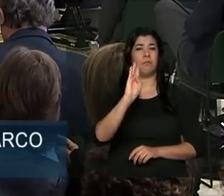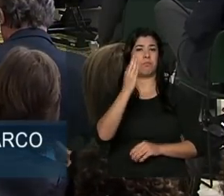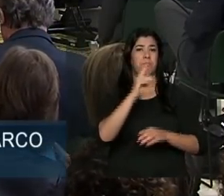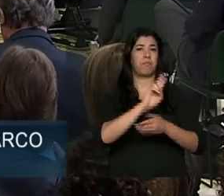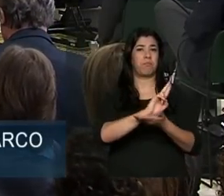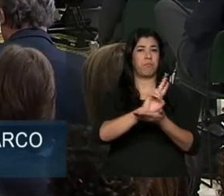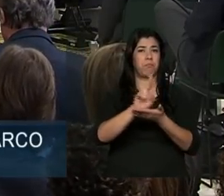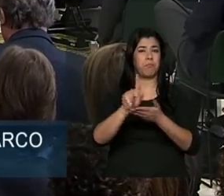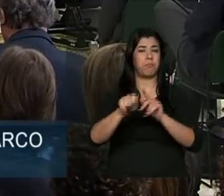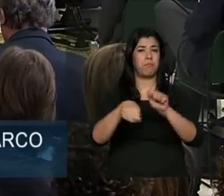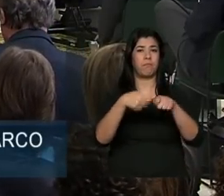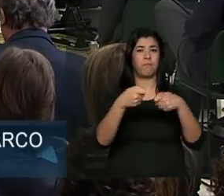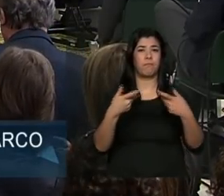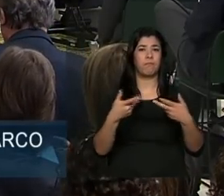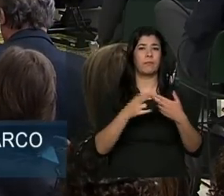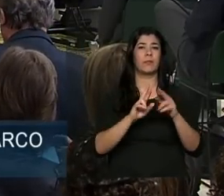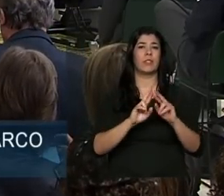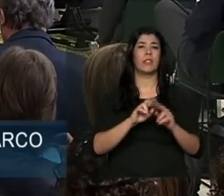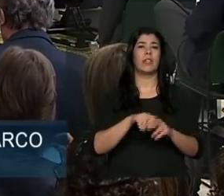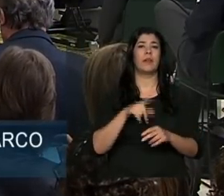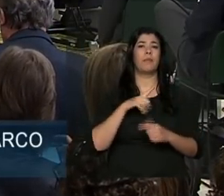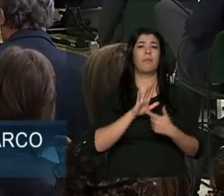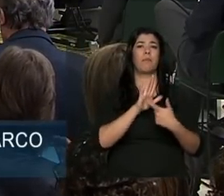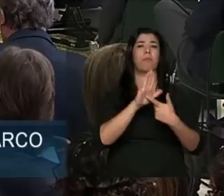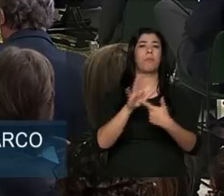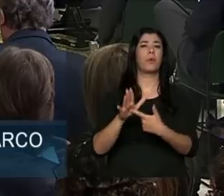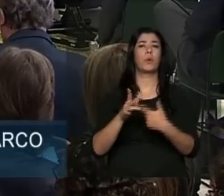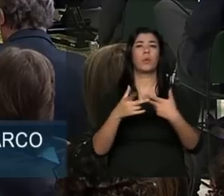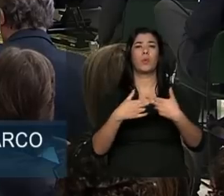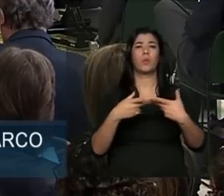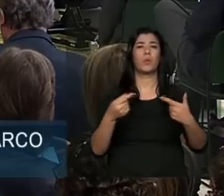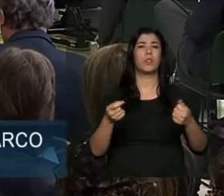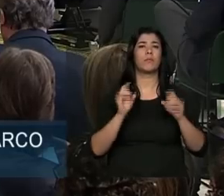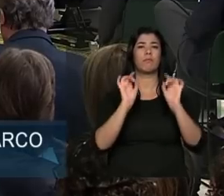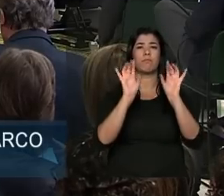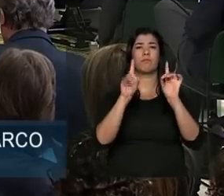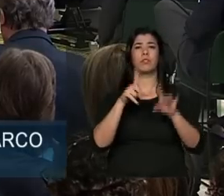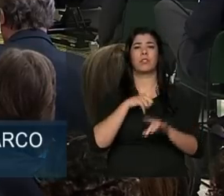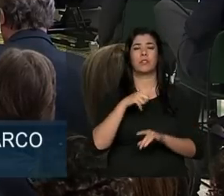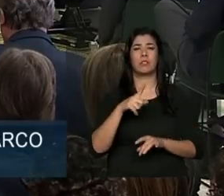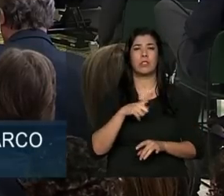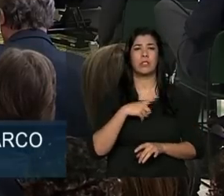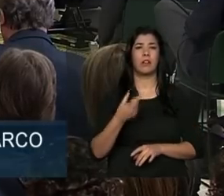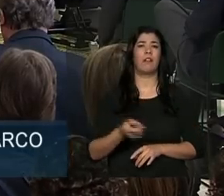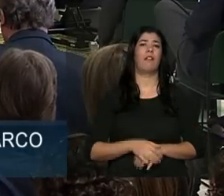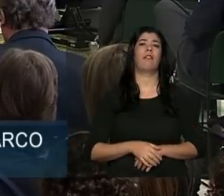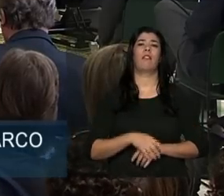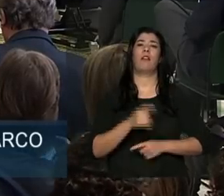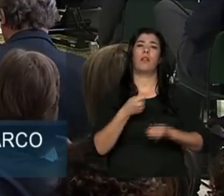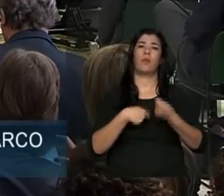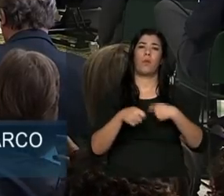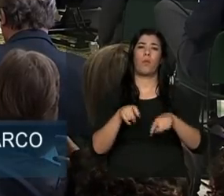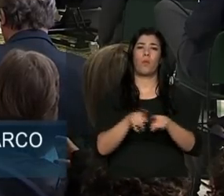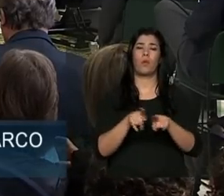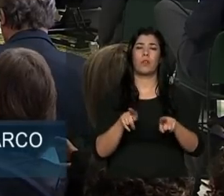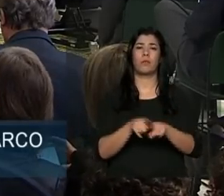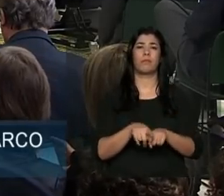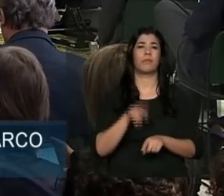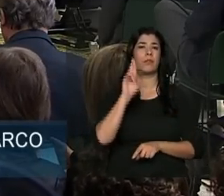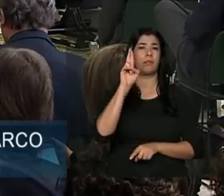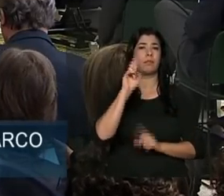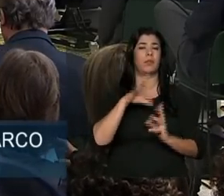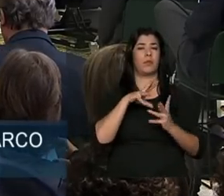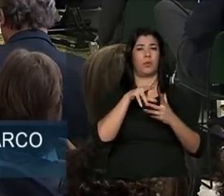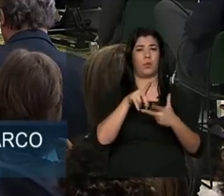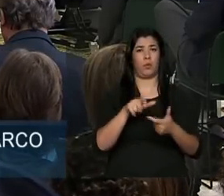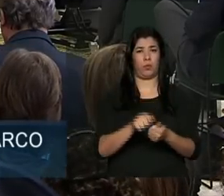país, traduzindo a riqueza da biodiversidade em riqueza social, econômica e liderança global. Senhora presidenta,